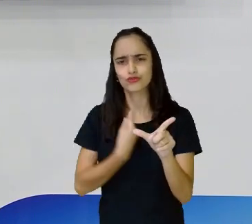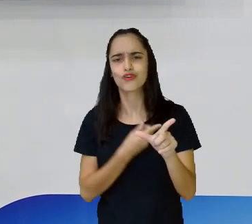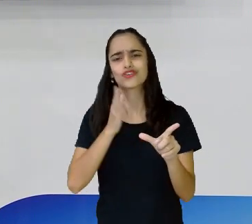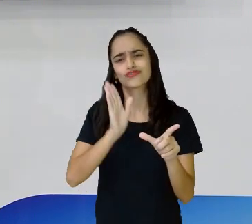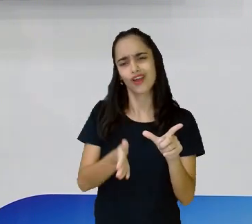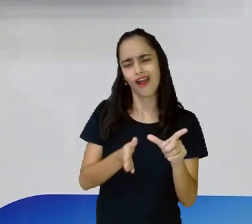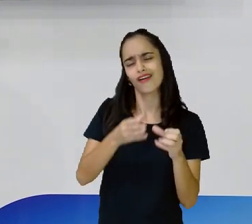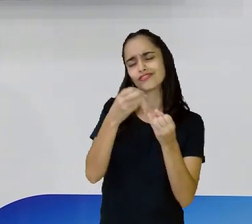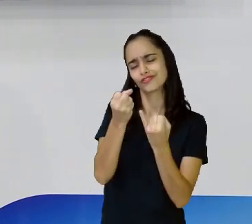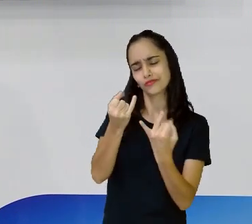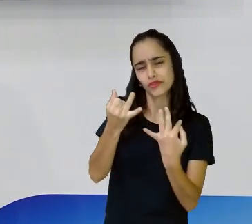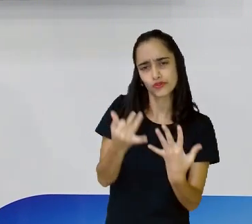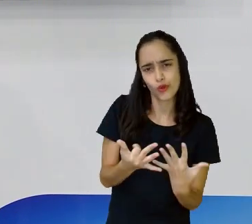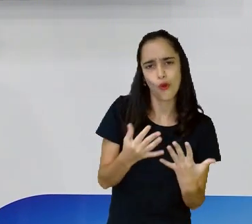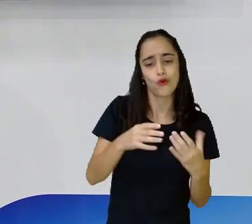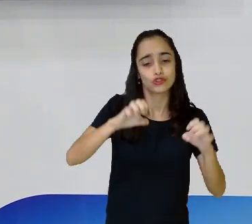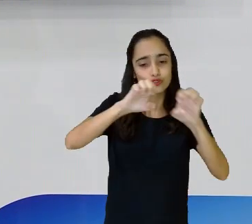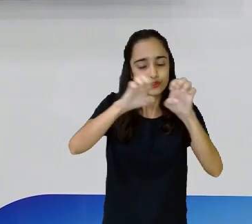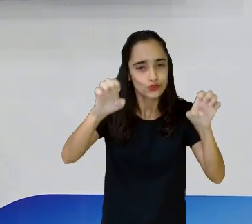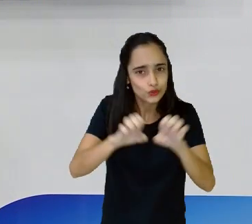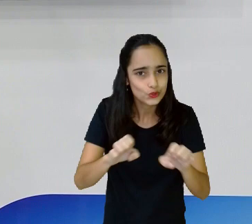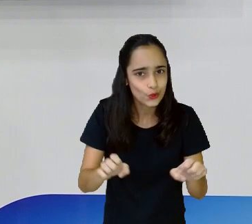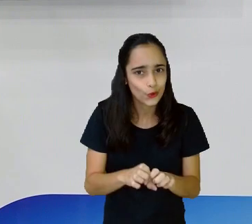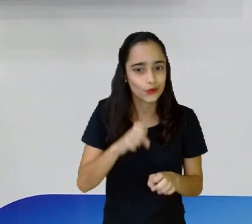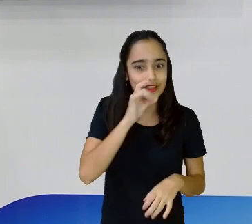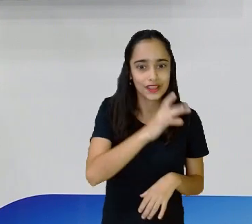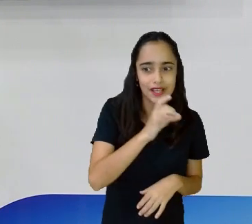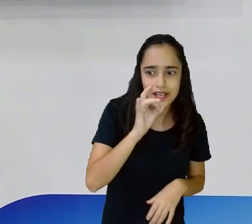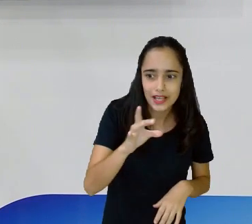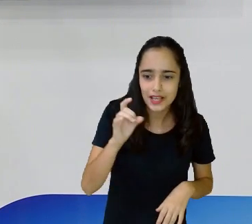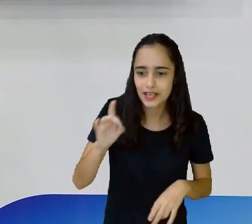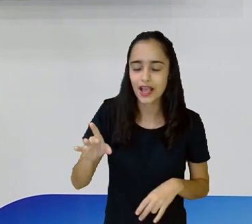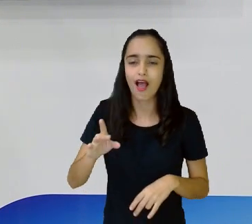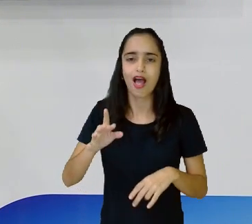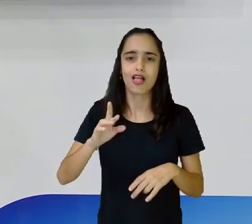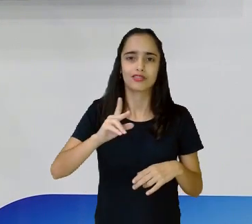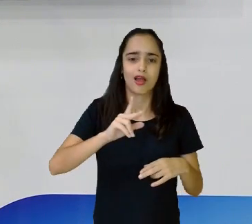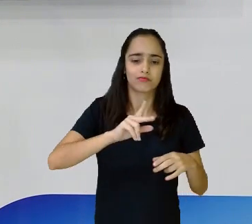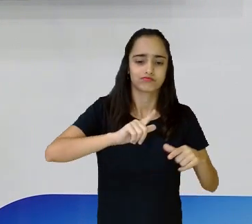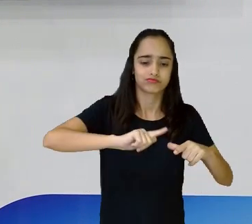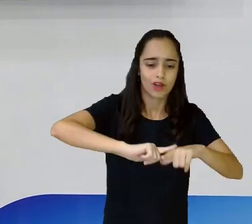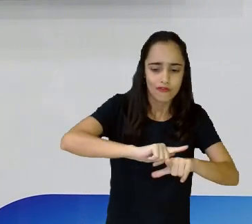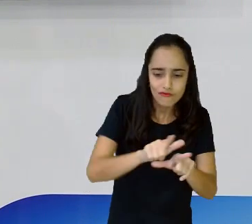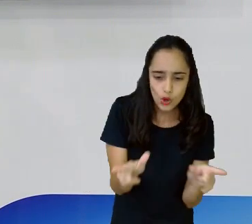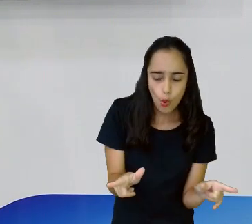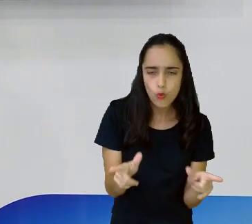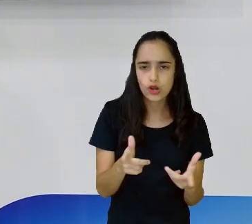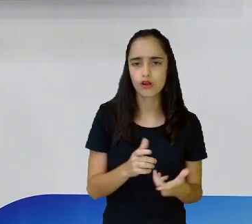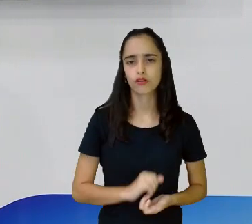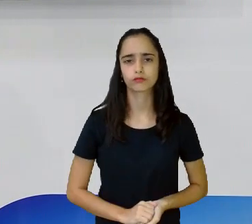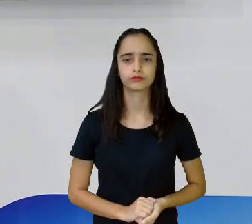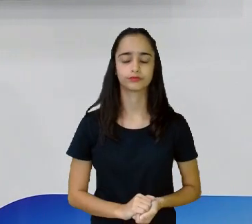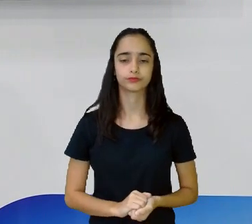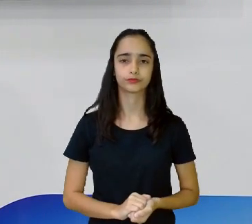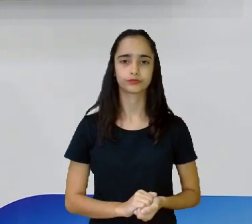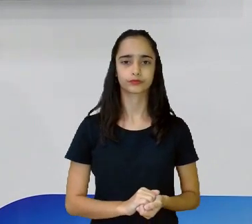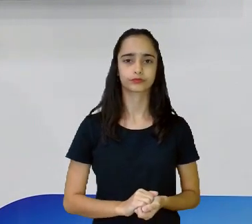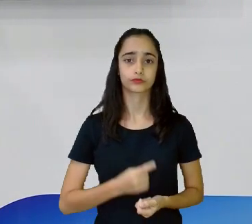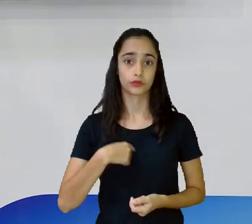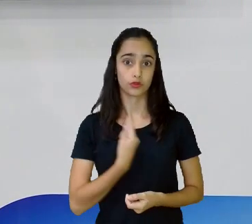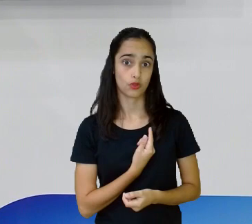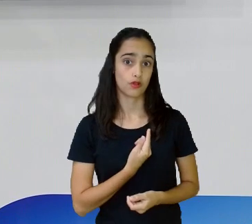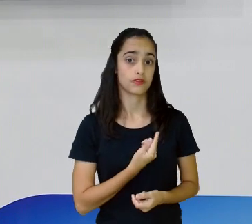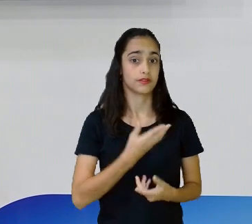da estrutura delas, né? A gente aprendeu que elas são formadas por segmentos de reta,